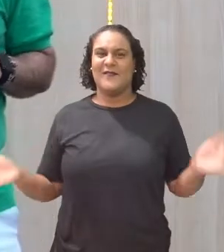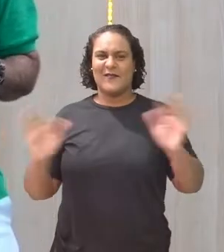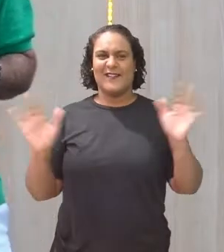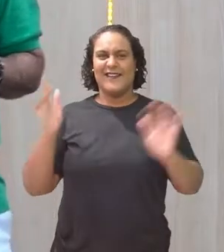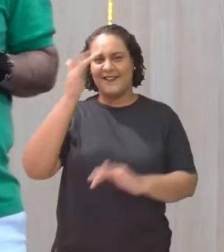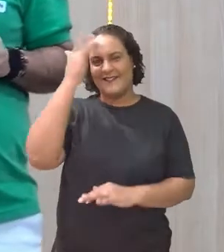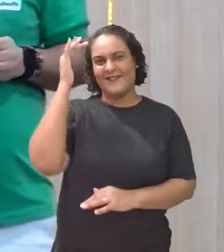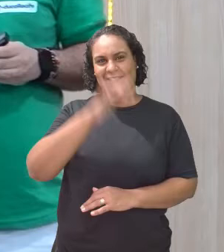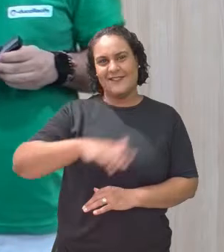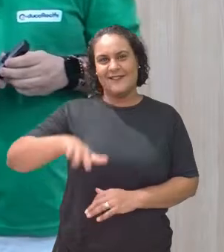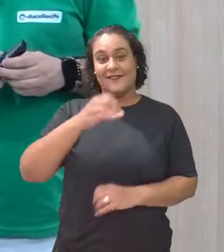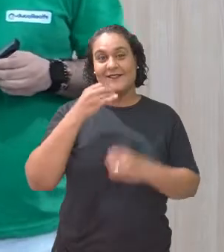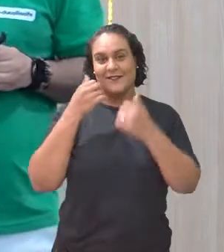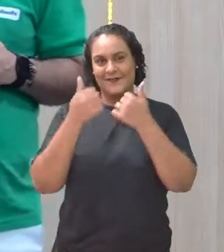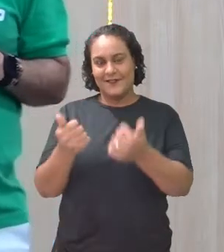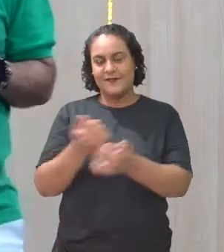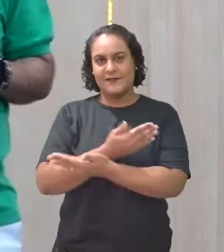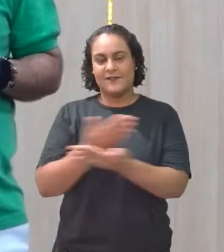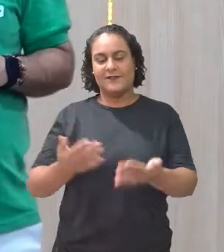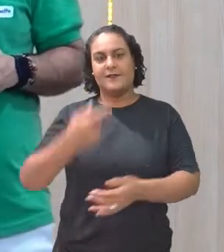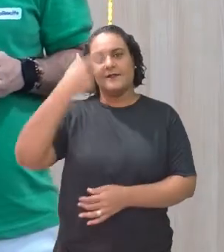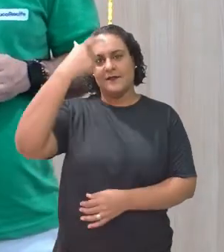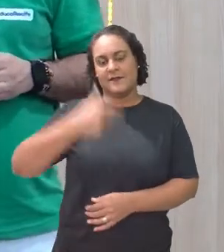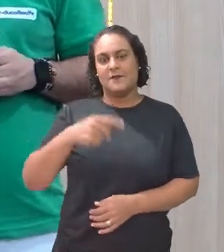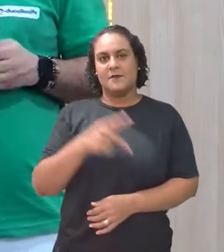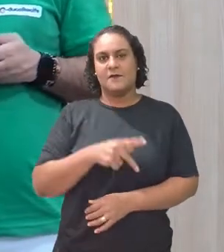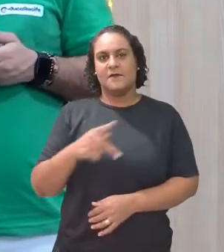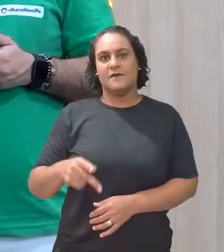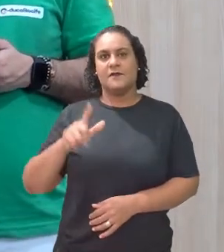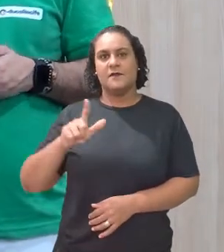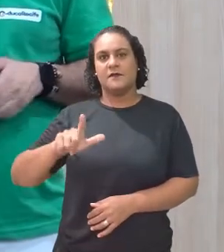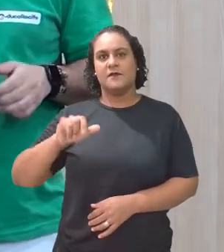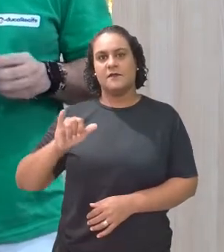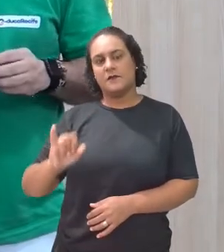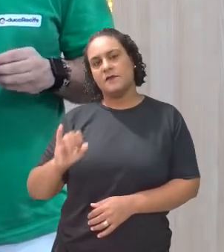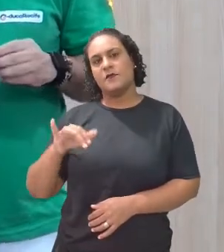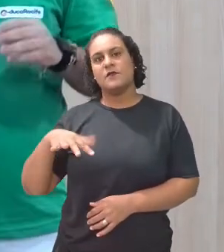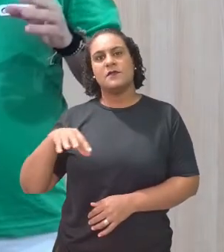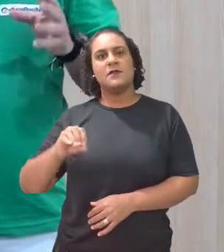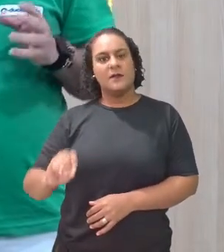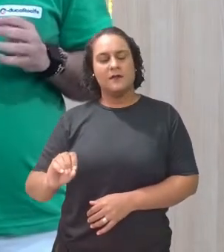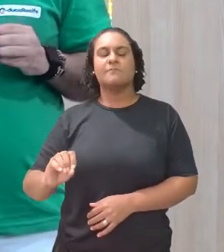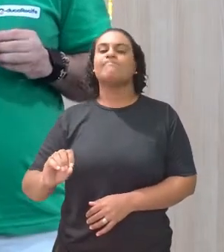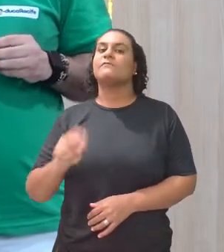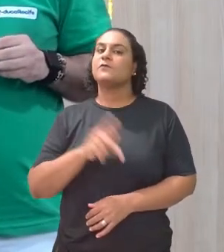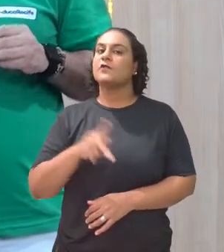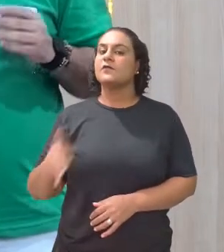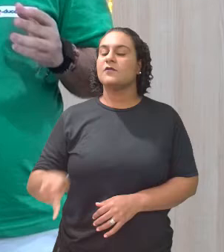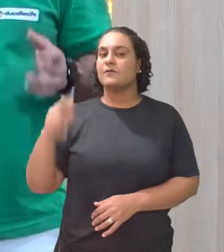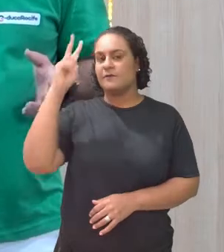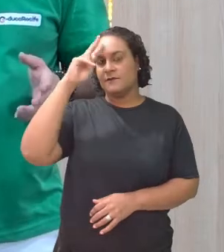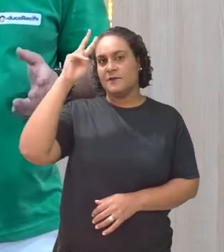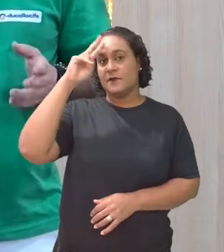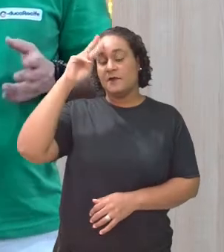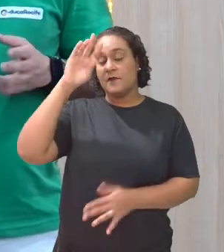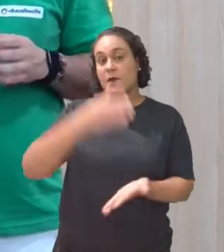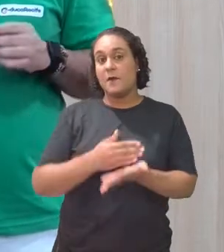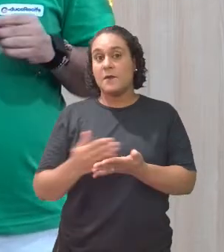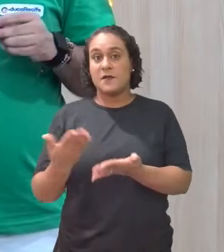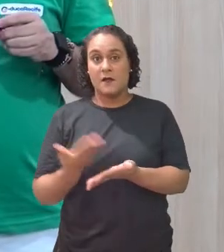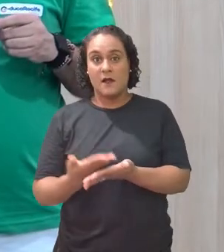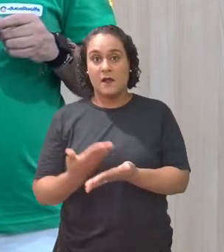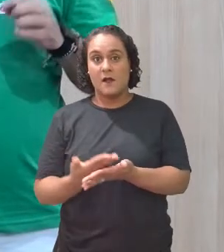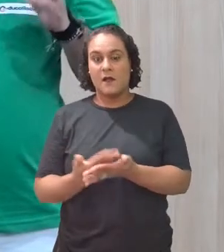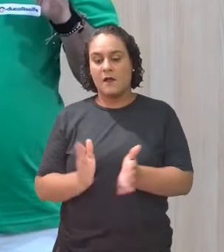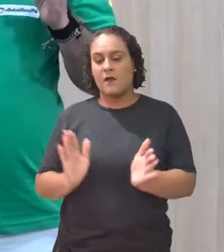Fala aí, pessoal, tudo bom com vocês? Eu sou o professor Luciano Júnior, professor de História. Nós vamos para mais uma aula para